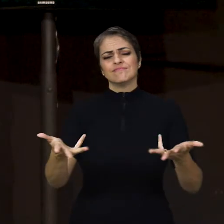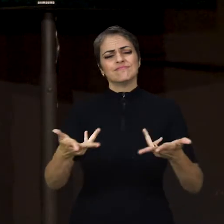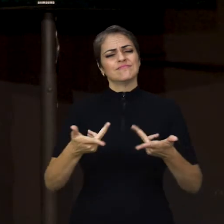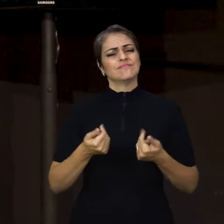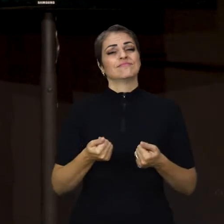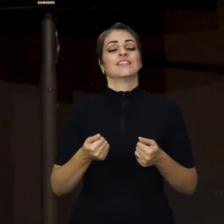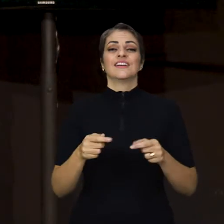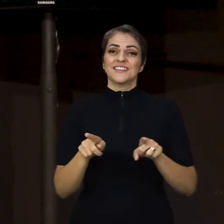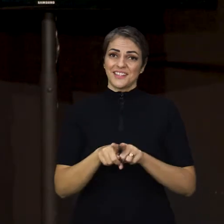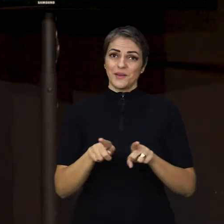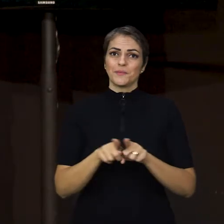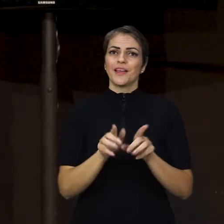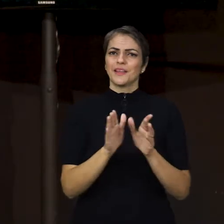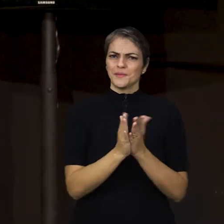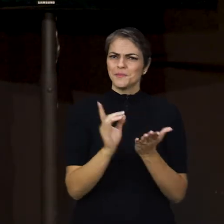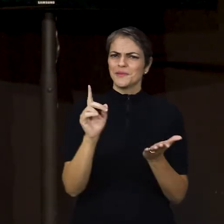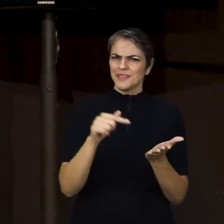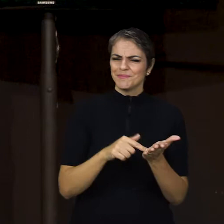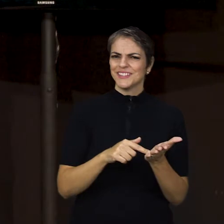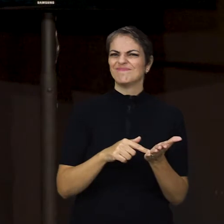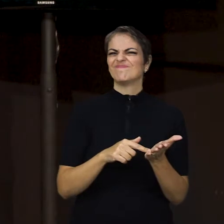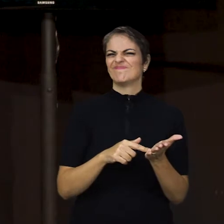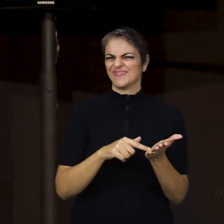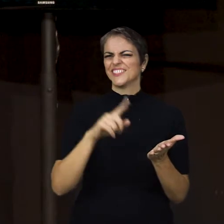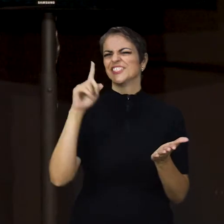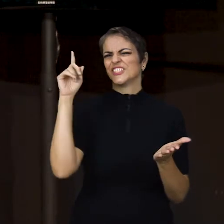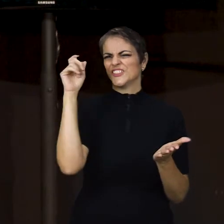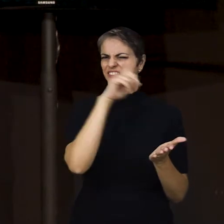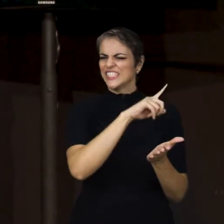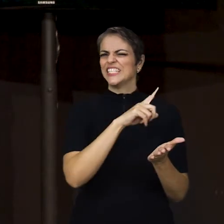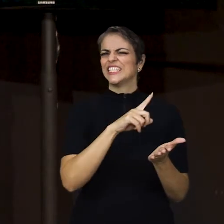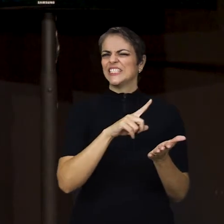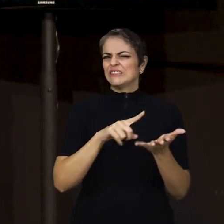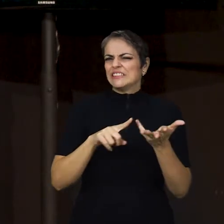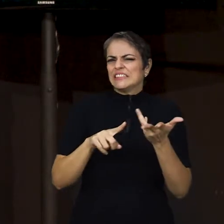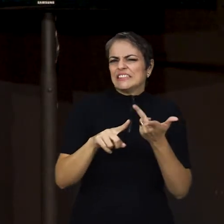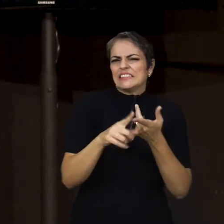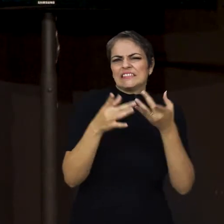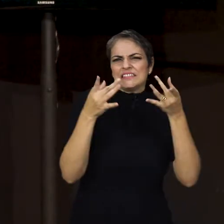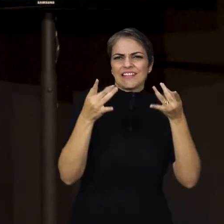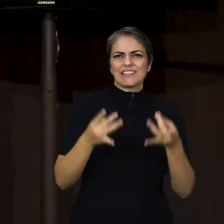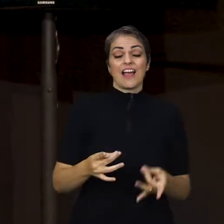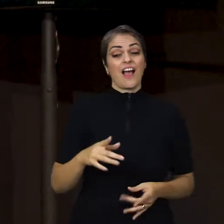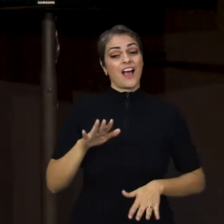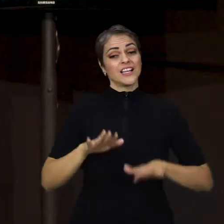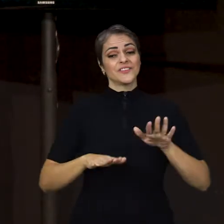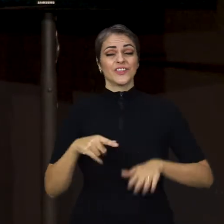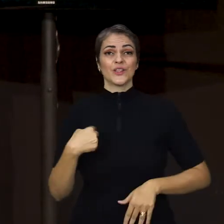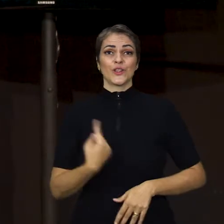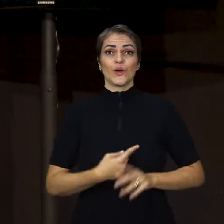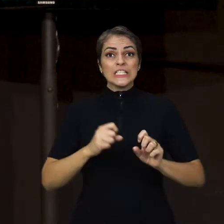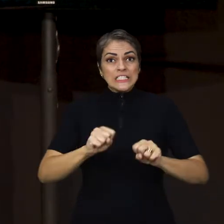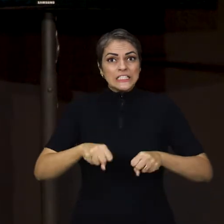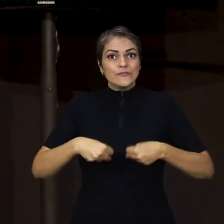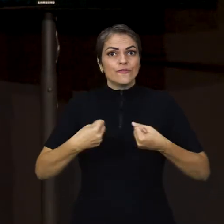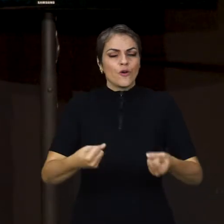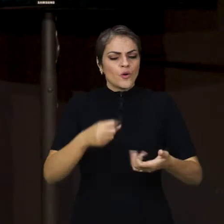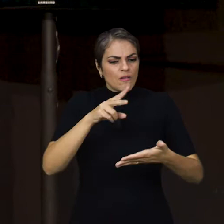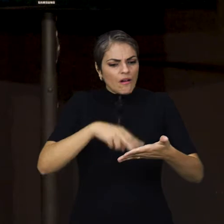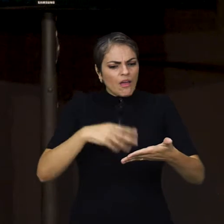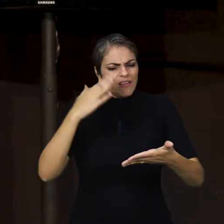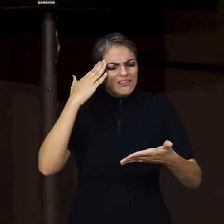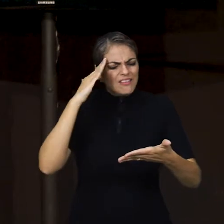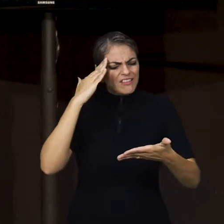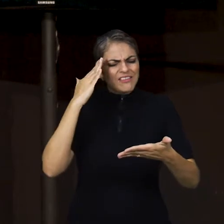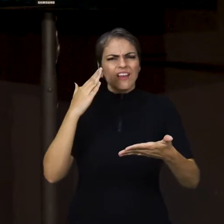fato também que ele é um livro bem complexo e às vezes nós, no nosso esforço de interpretá-lo, de entendê-lo, e mais do que isso,